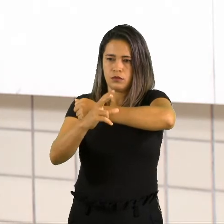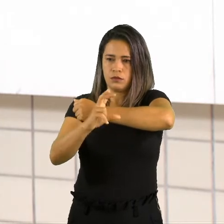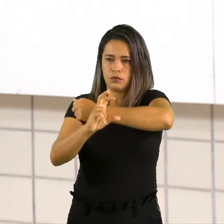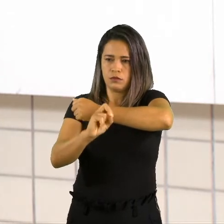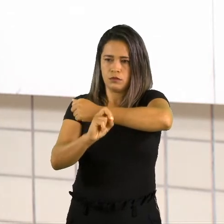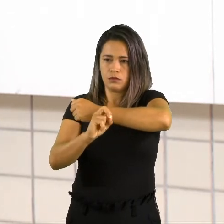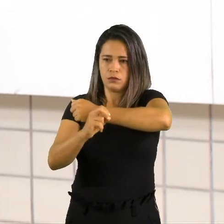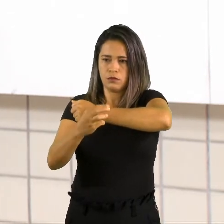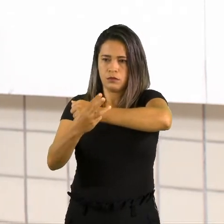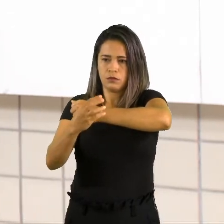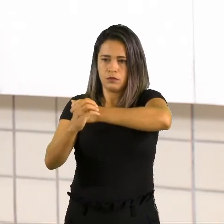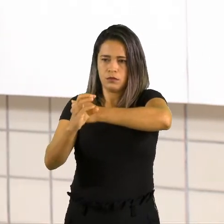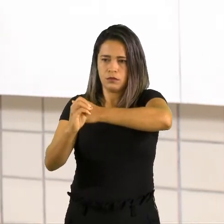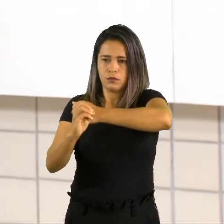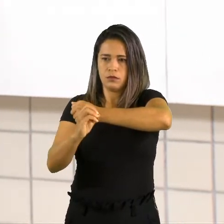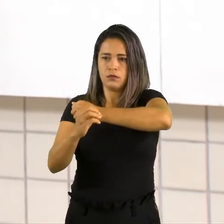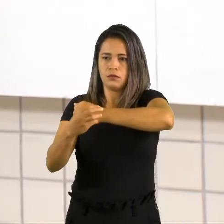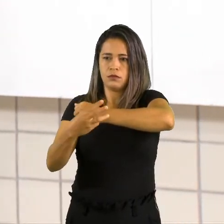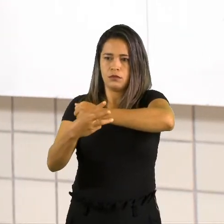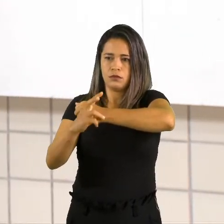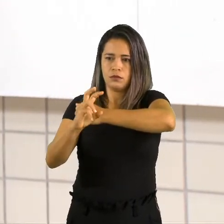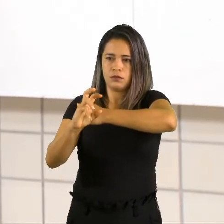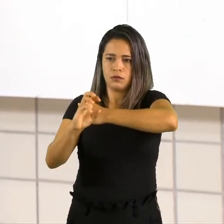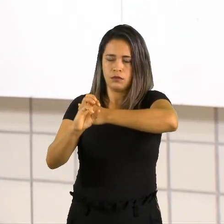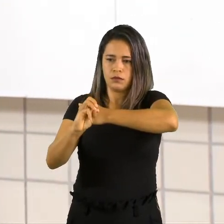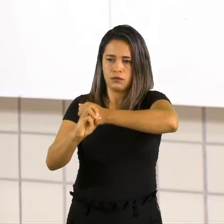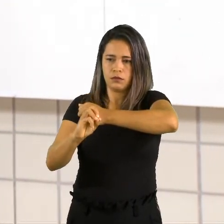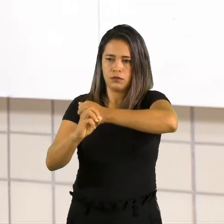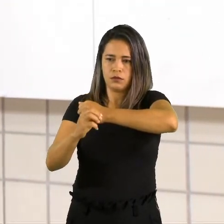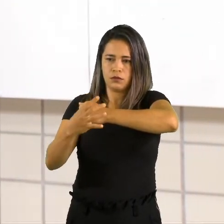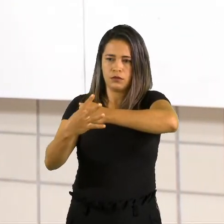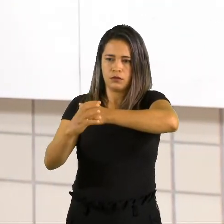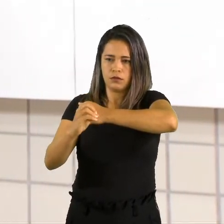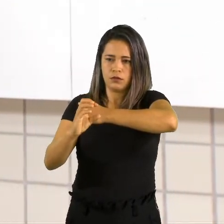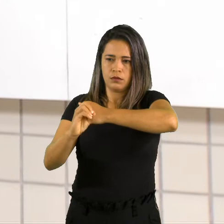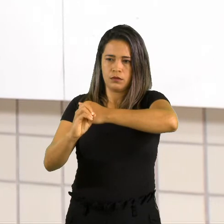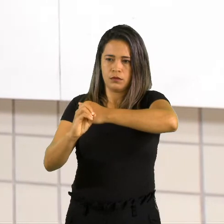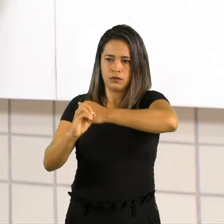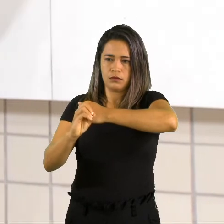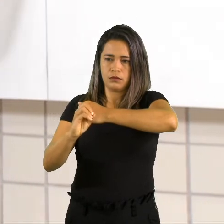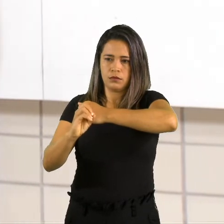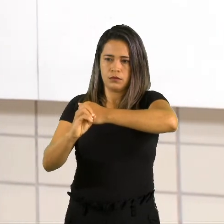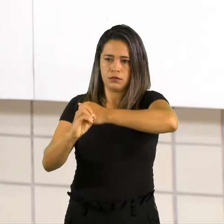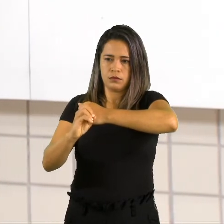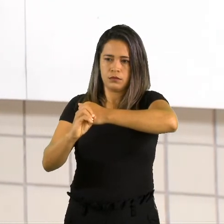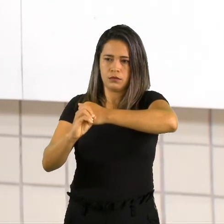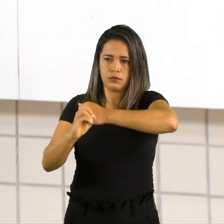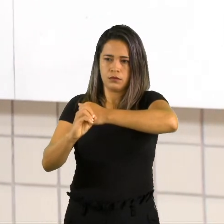250, 300, 350, 400,